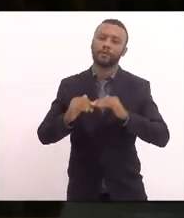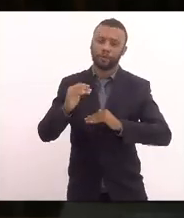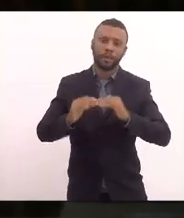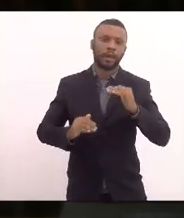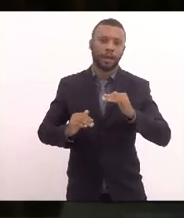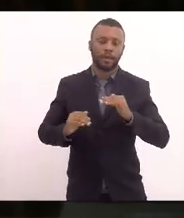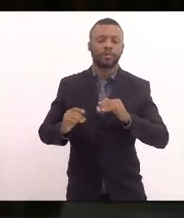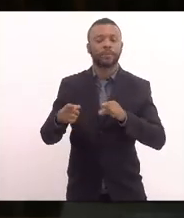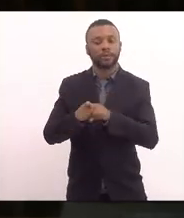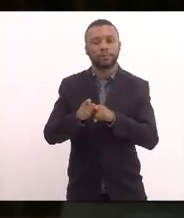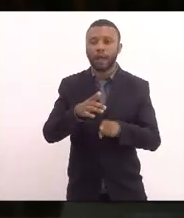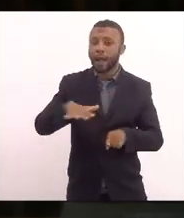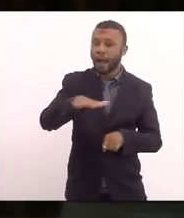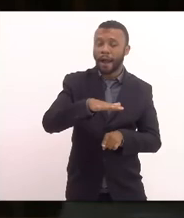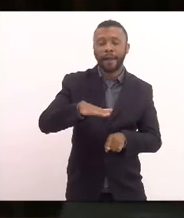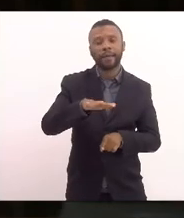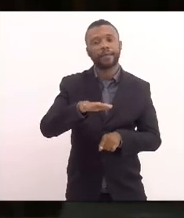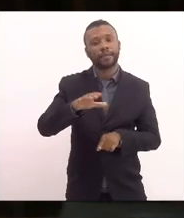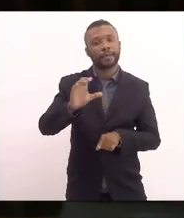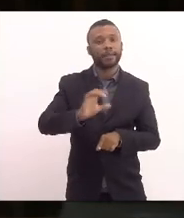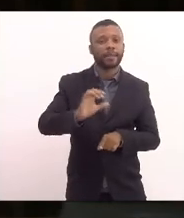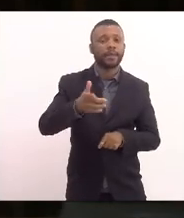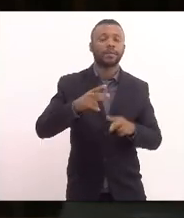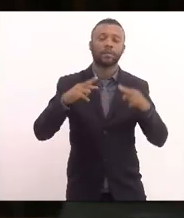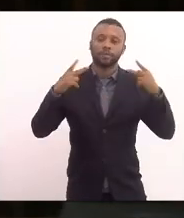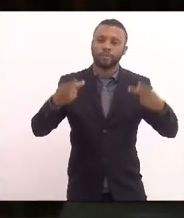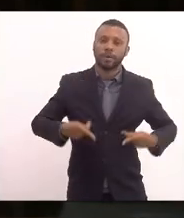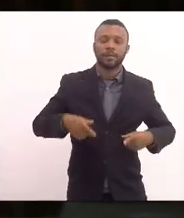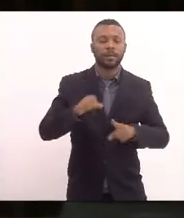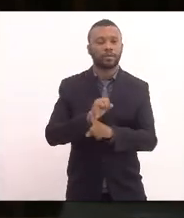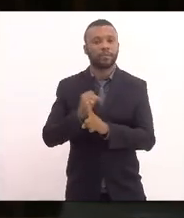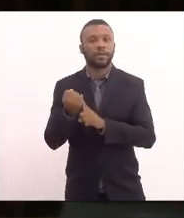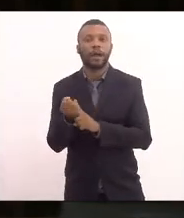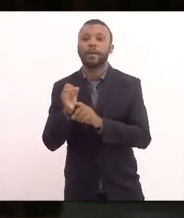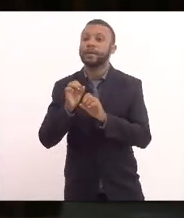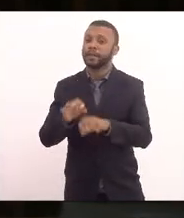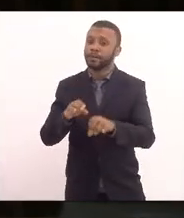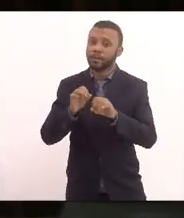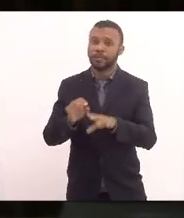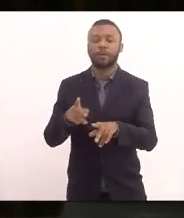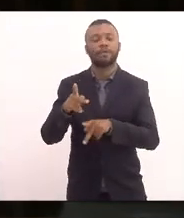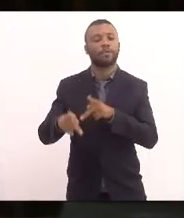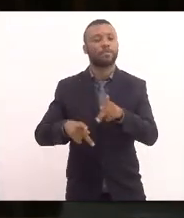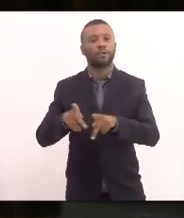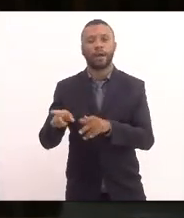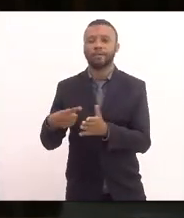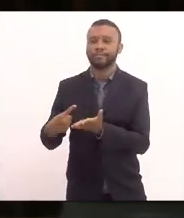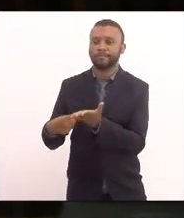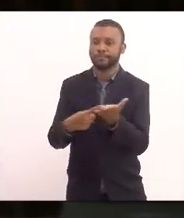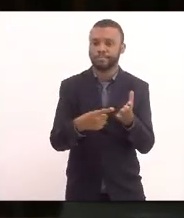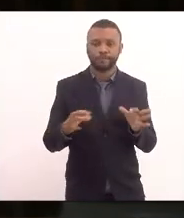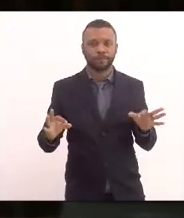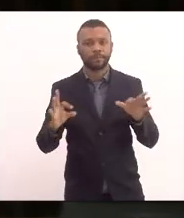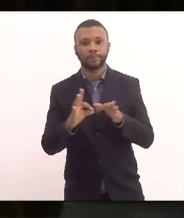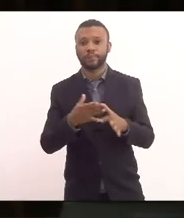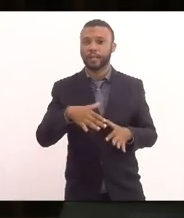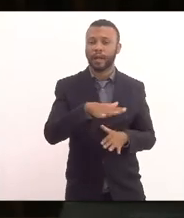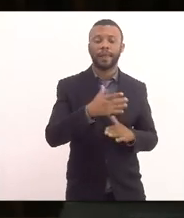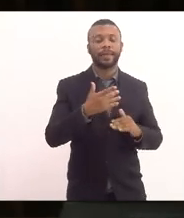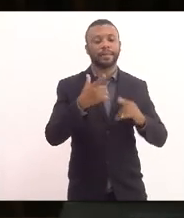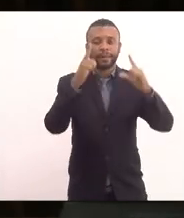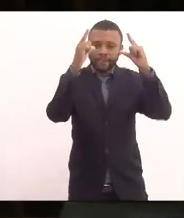os campos das ciências humanas e sociais e da educação popular em articulação com a enfermagem e a saúde